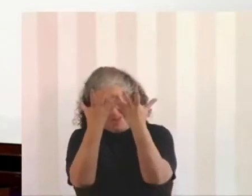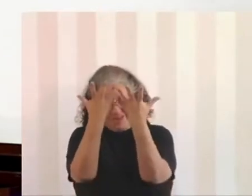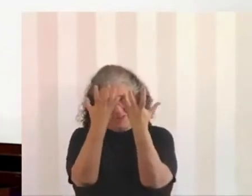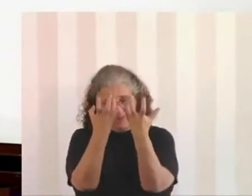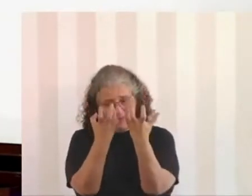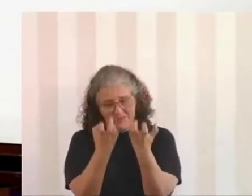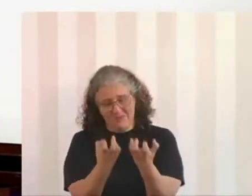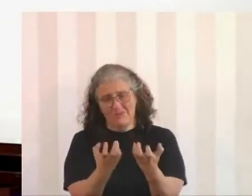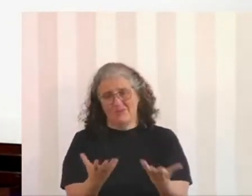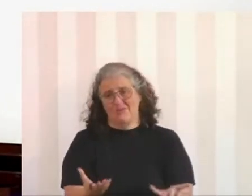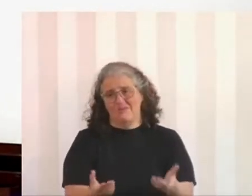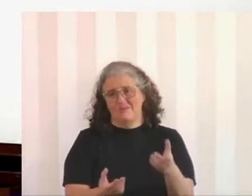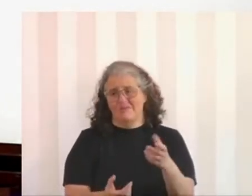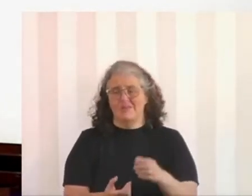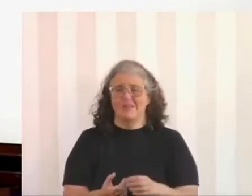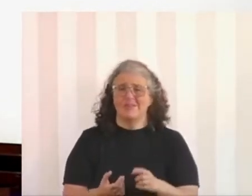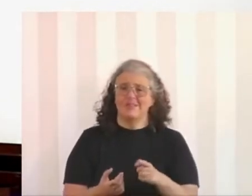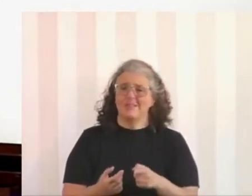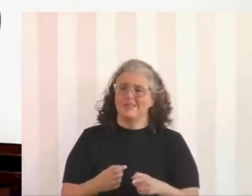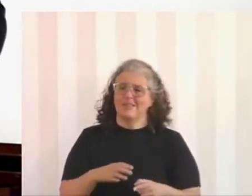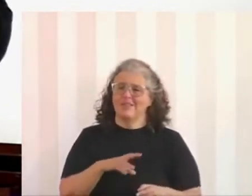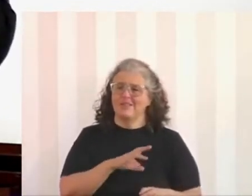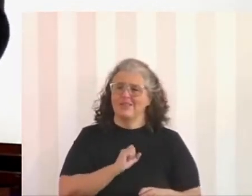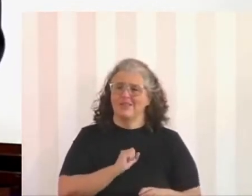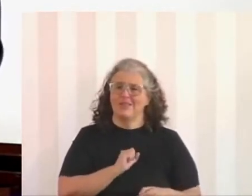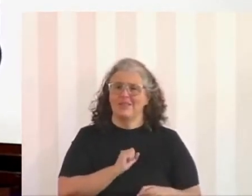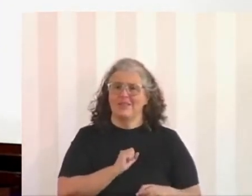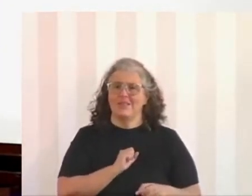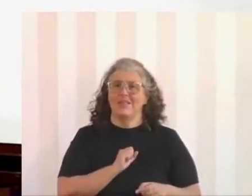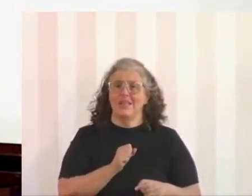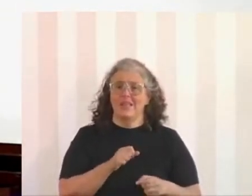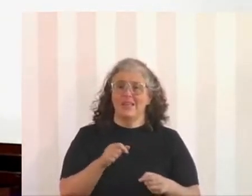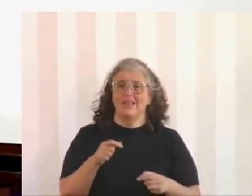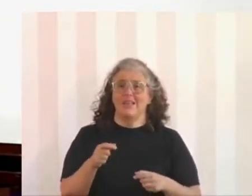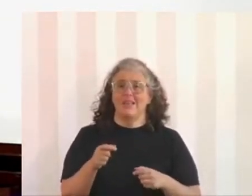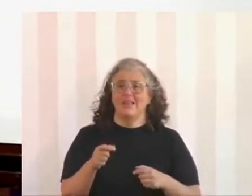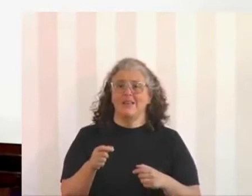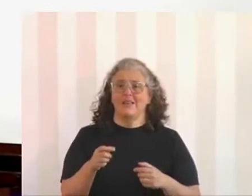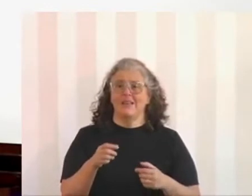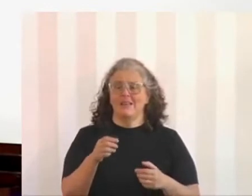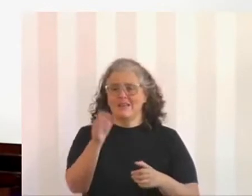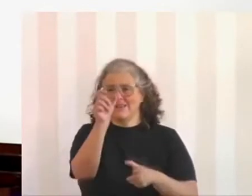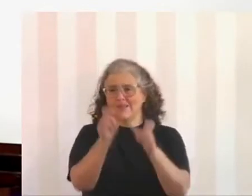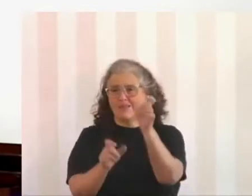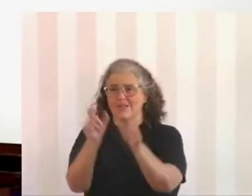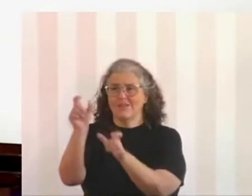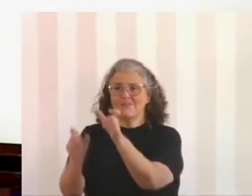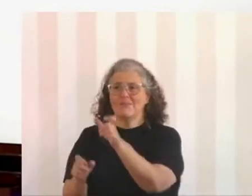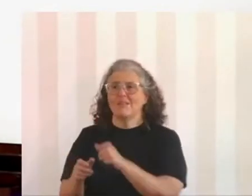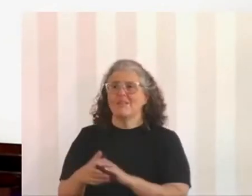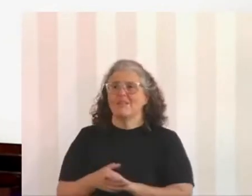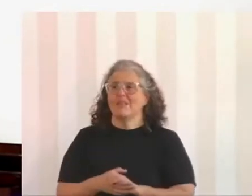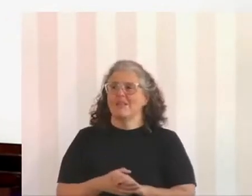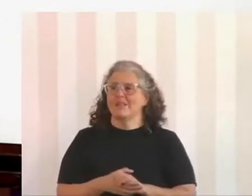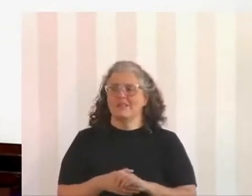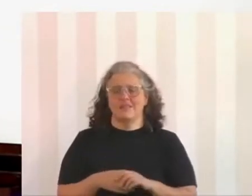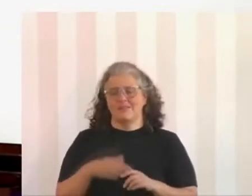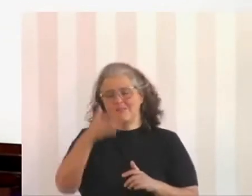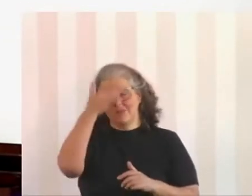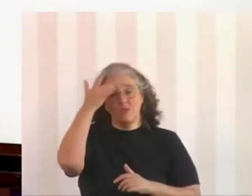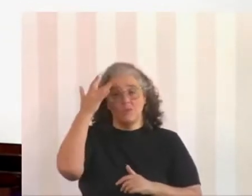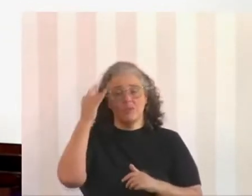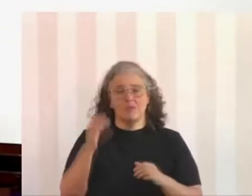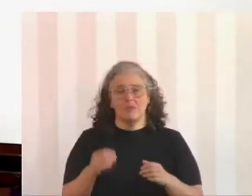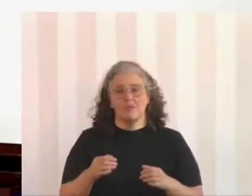esses males são o inverso de viver as marcas da unidade. Na verdade, é ressaltar